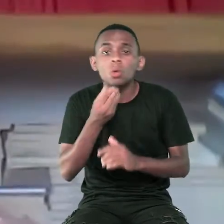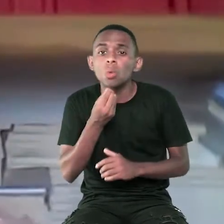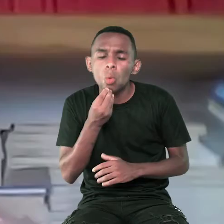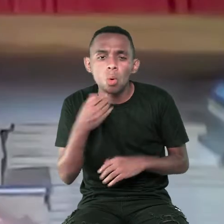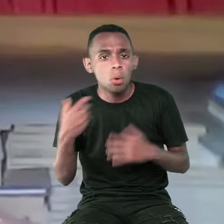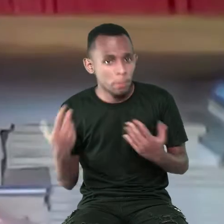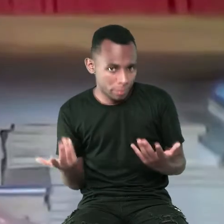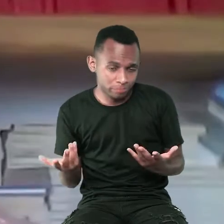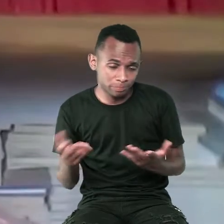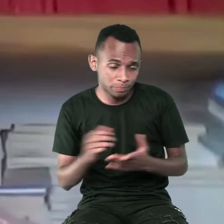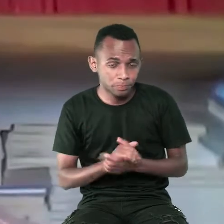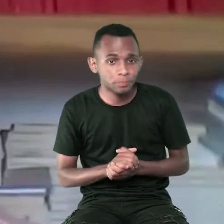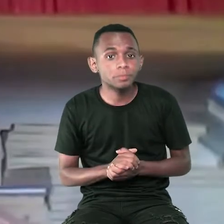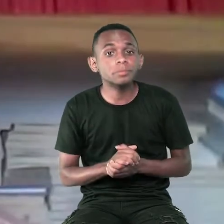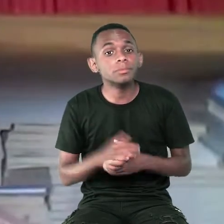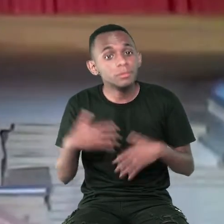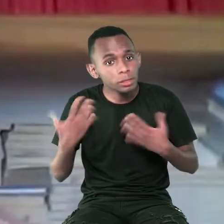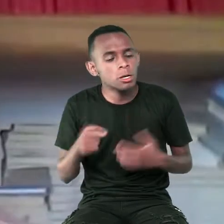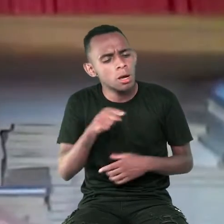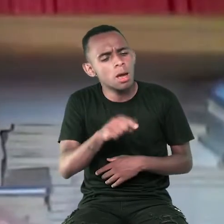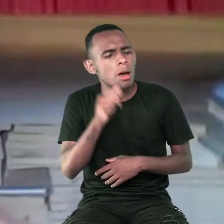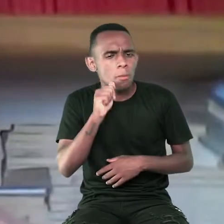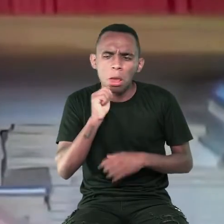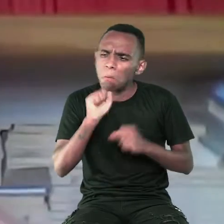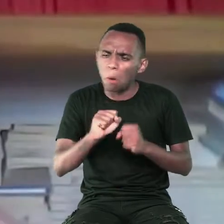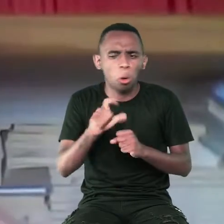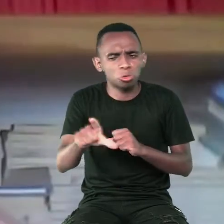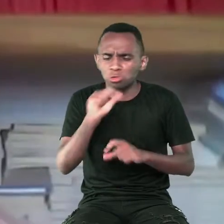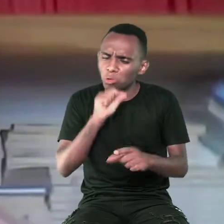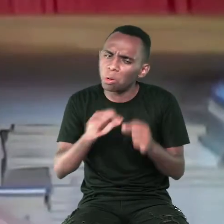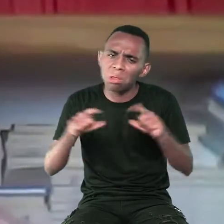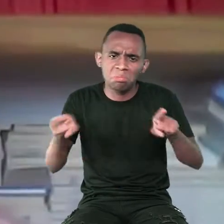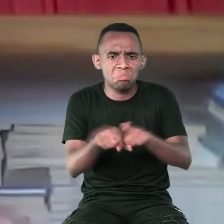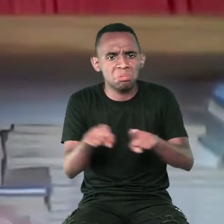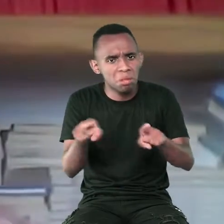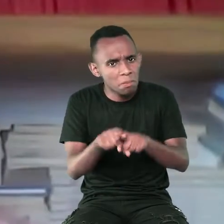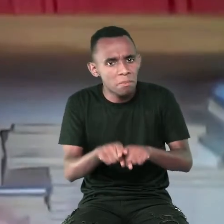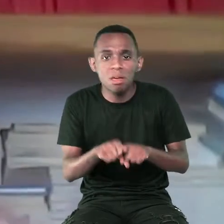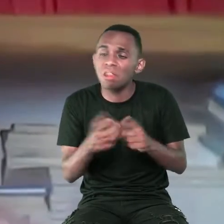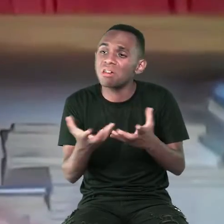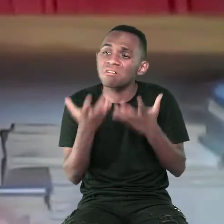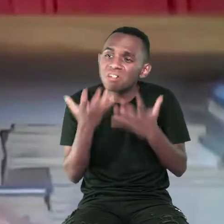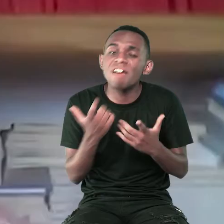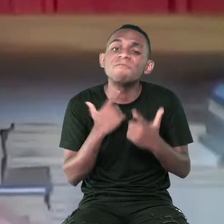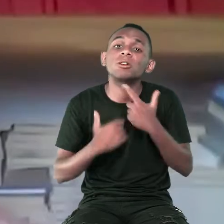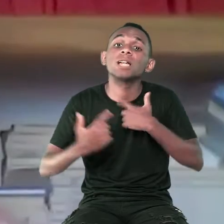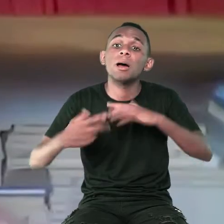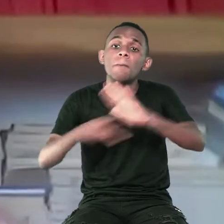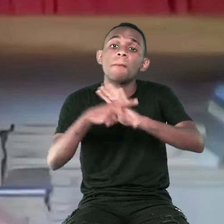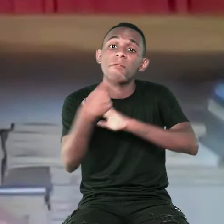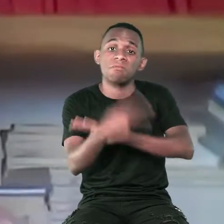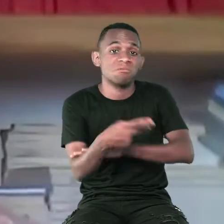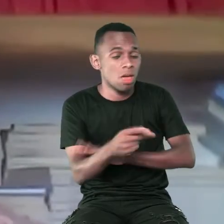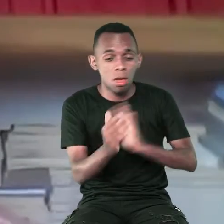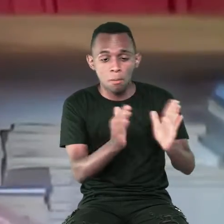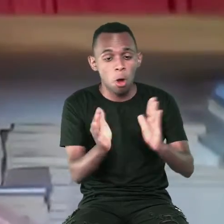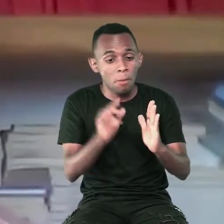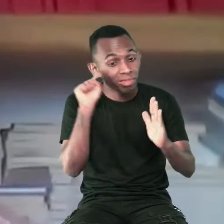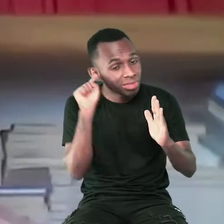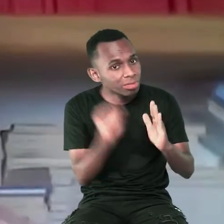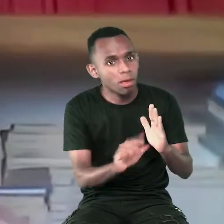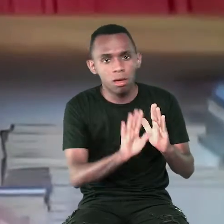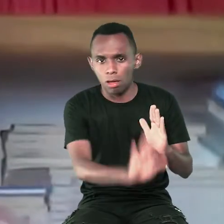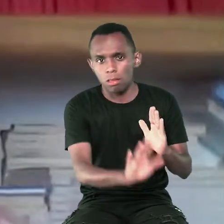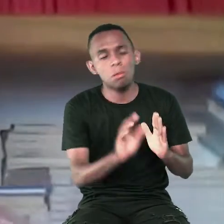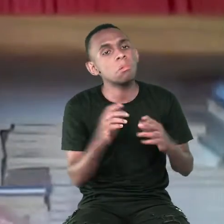aí a questão de que a mulher pode escolher o que ela quer, né? O que ela deseja para o momento dela, que ela